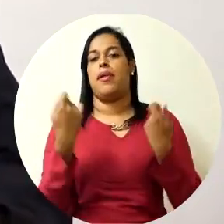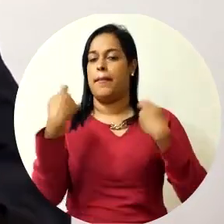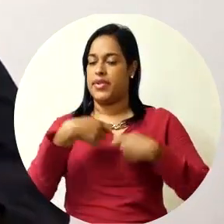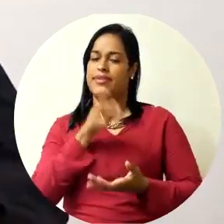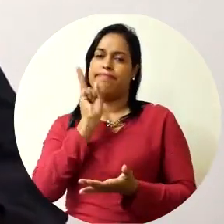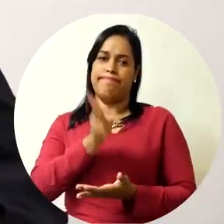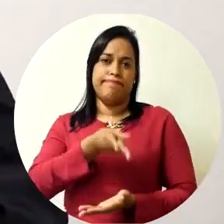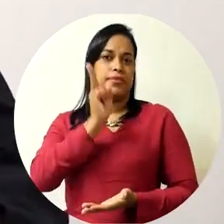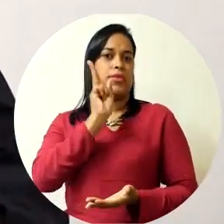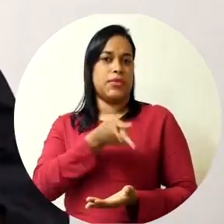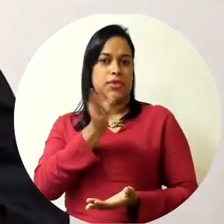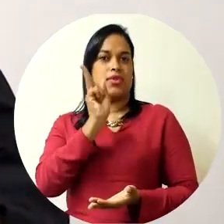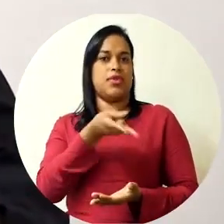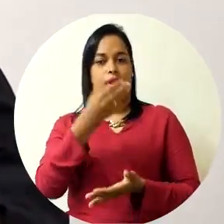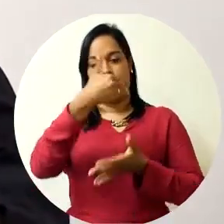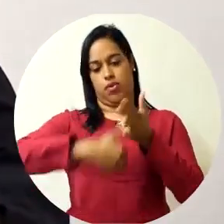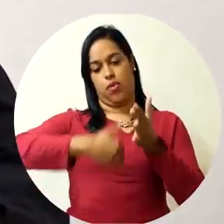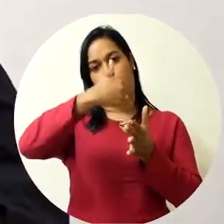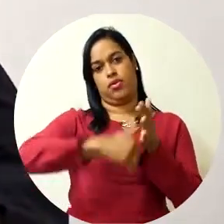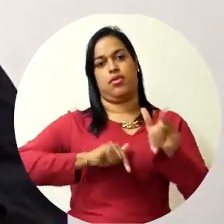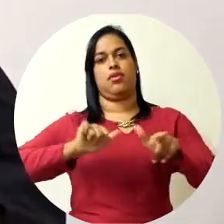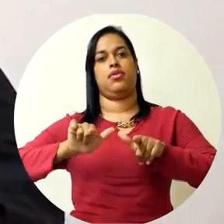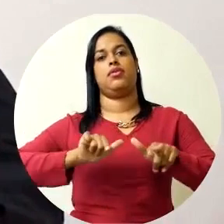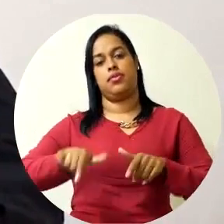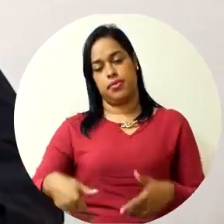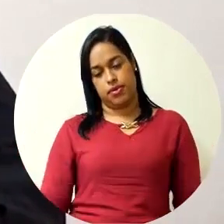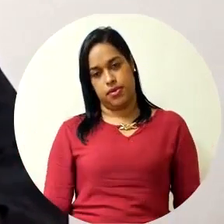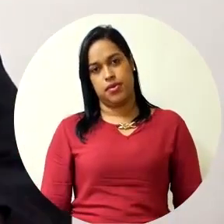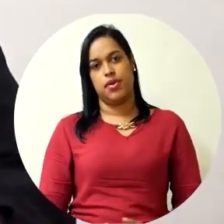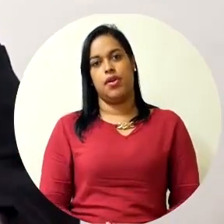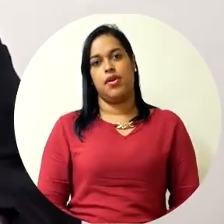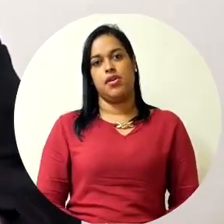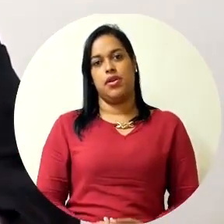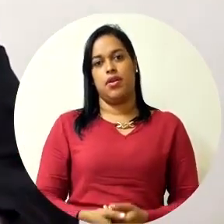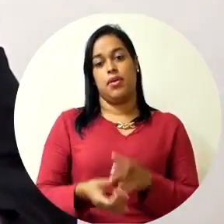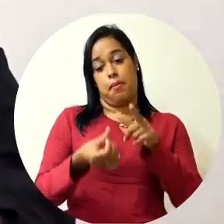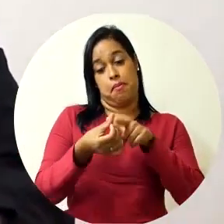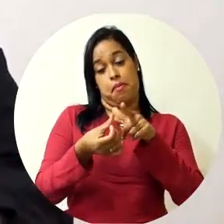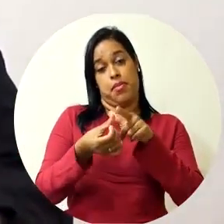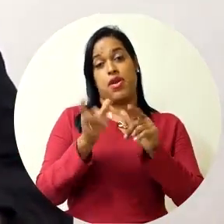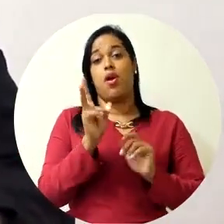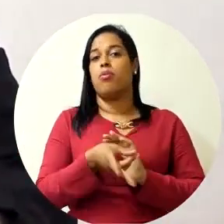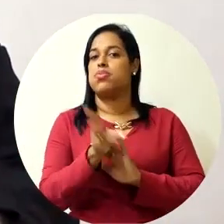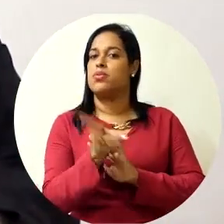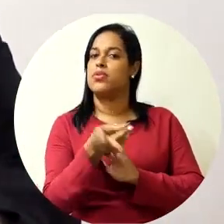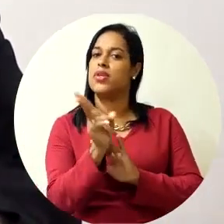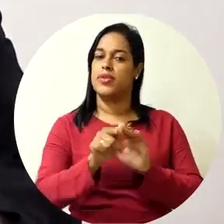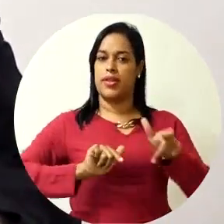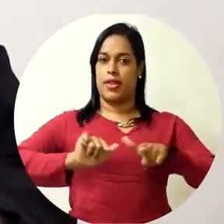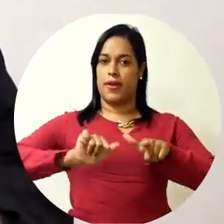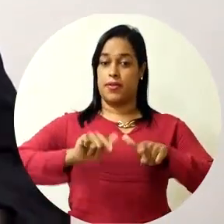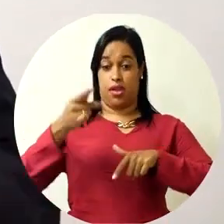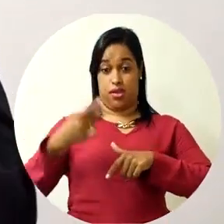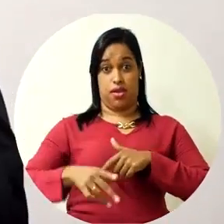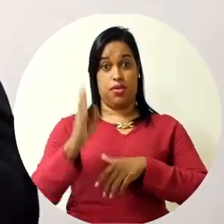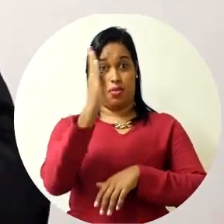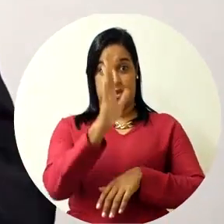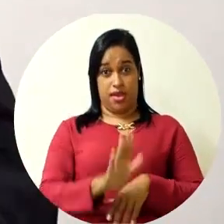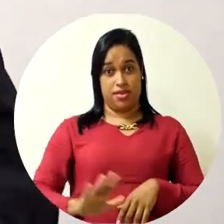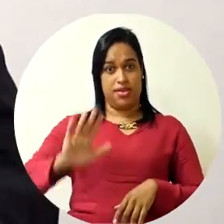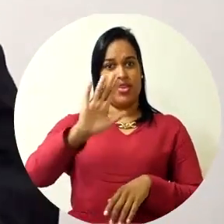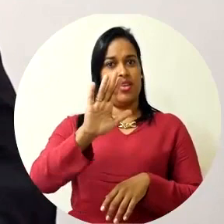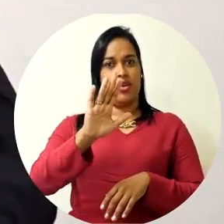esquecido. Ele tem que estar sempre à mesa no contrato de trabalho. Depois, o princípio da continuidade da relação de emprego.